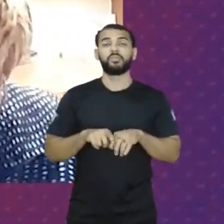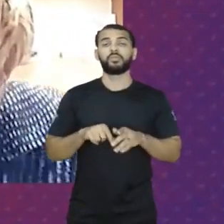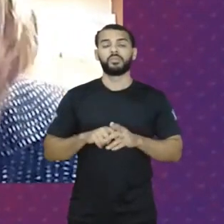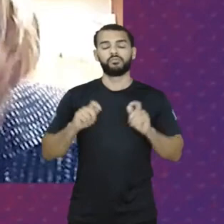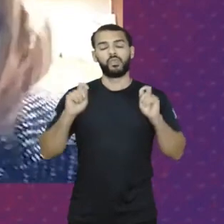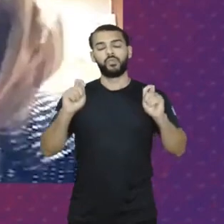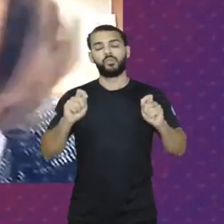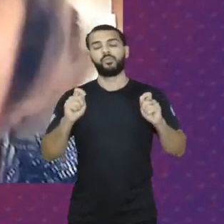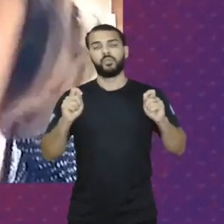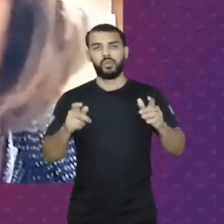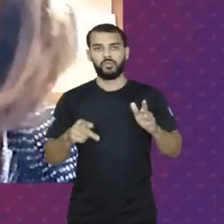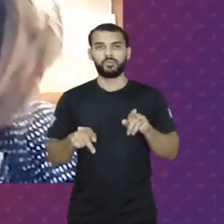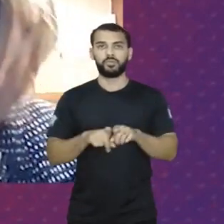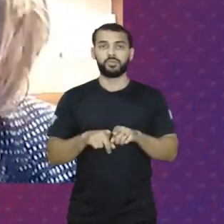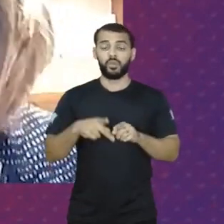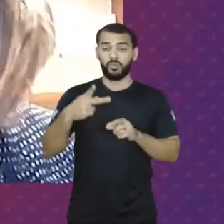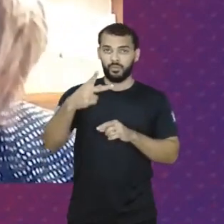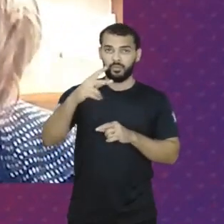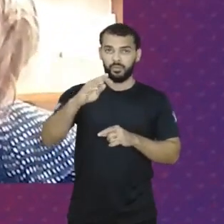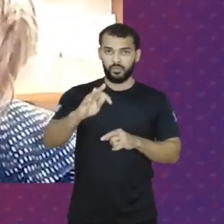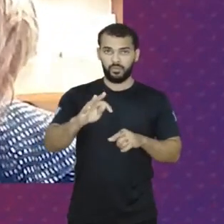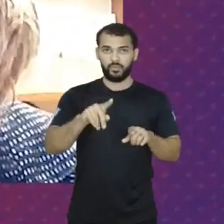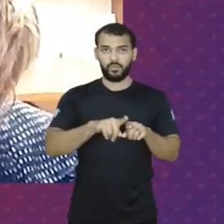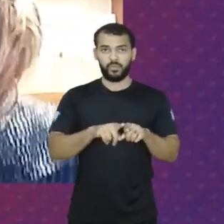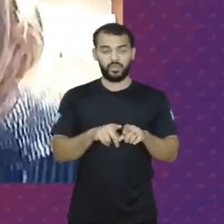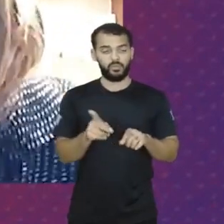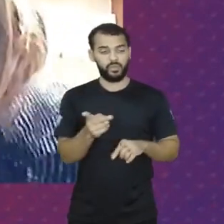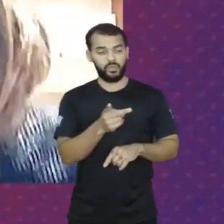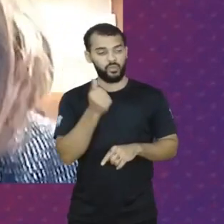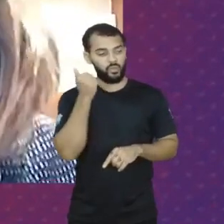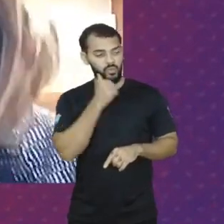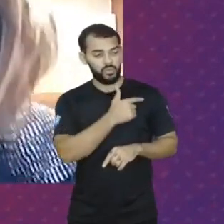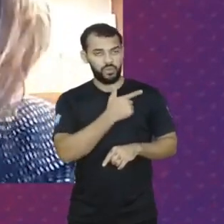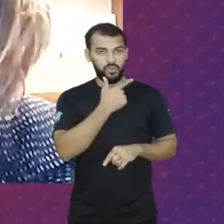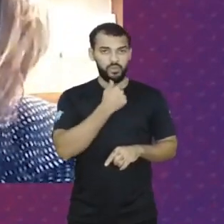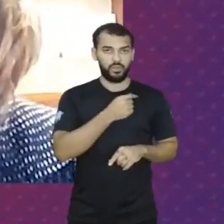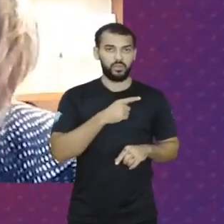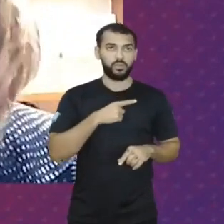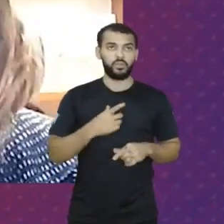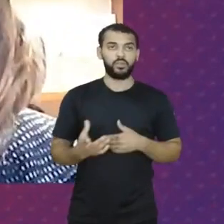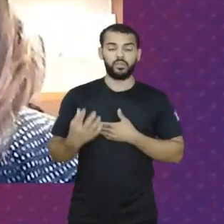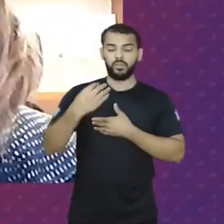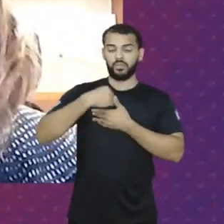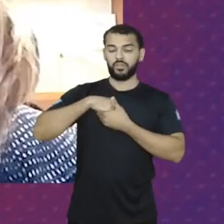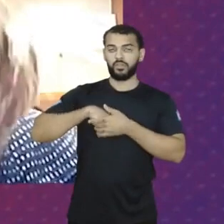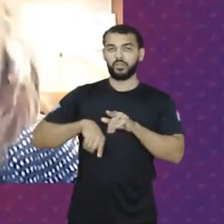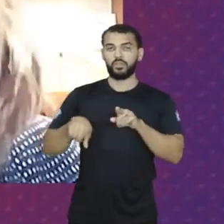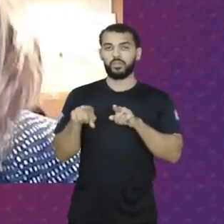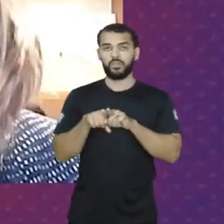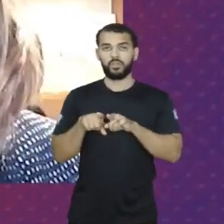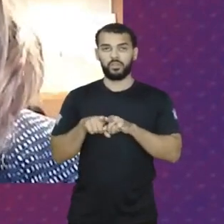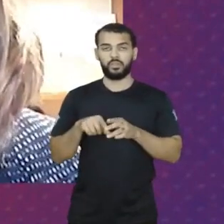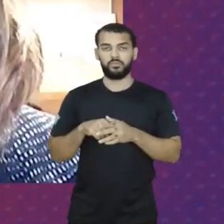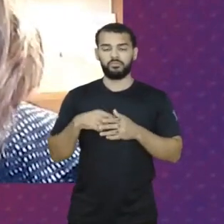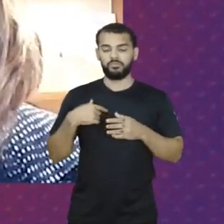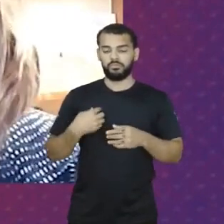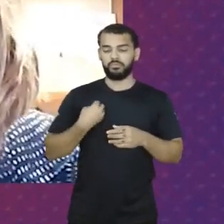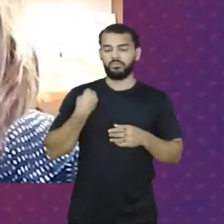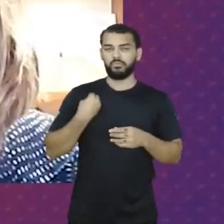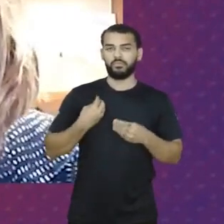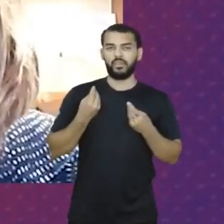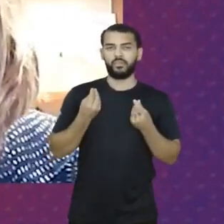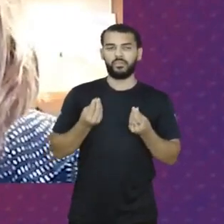isso. E como Partido das Trabalhadoras e dos Trabalhadores, ele carrega na sua essência